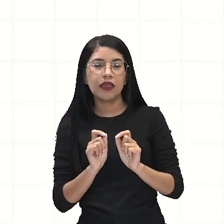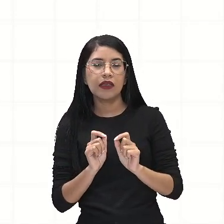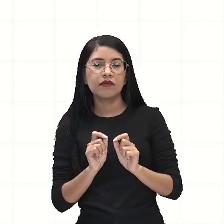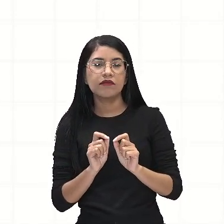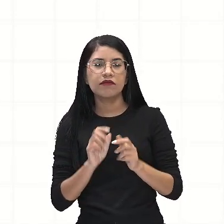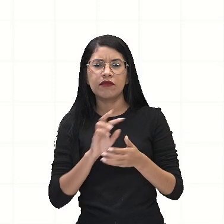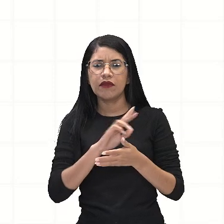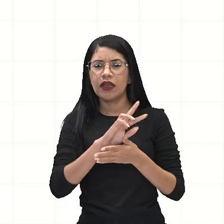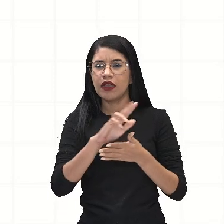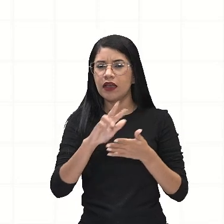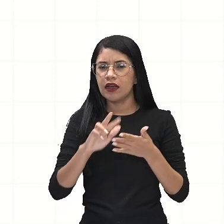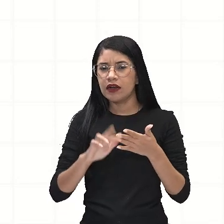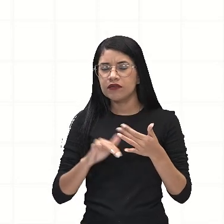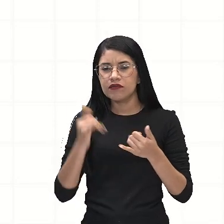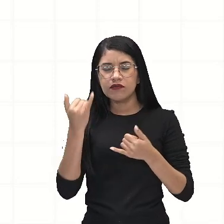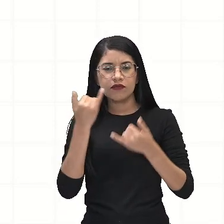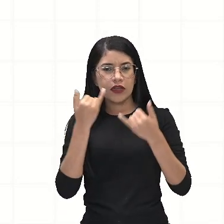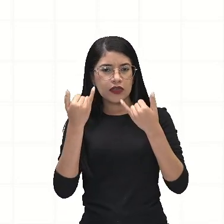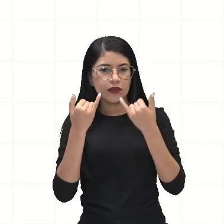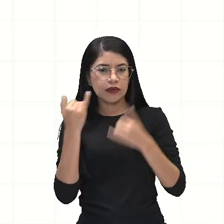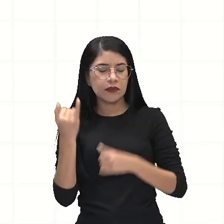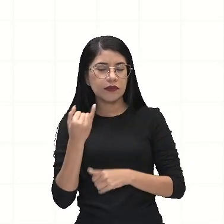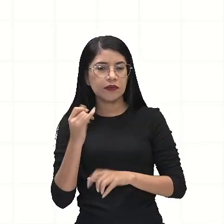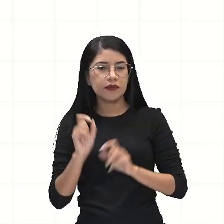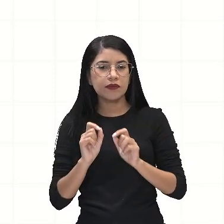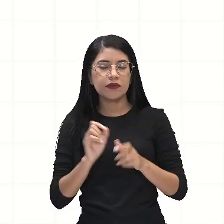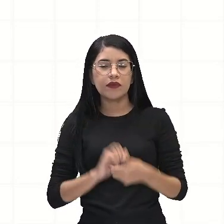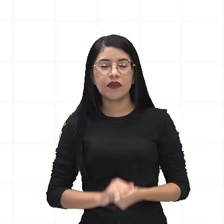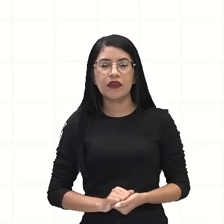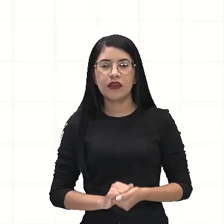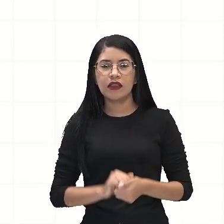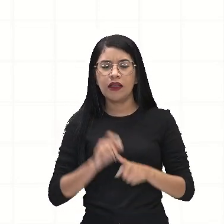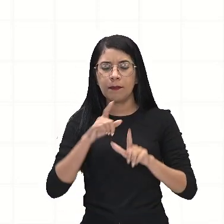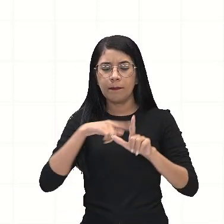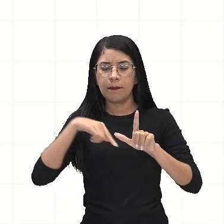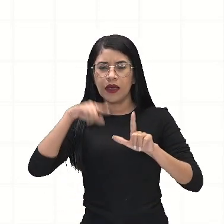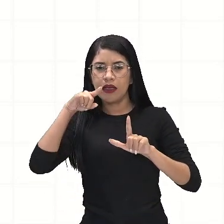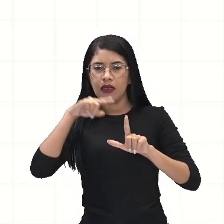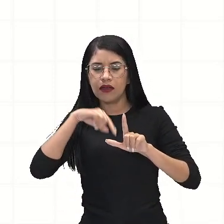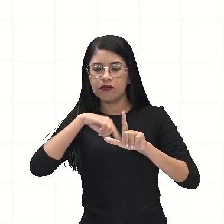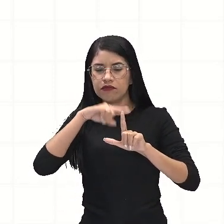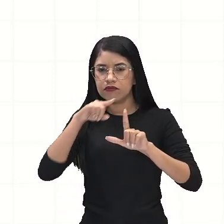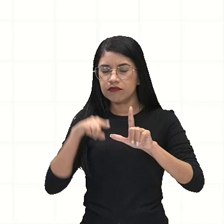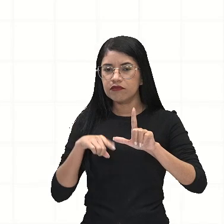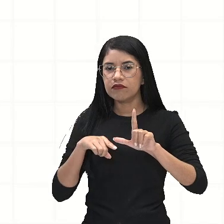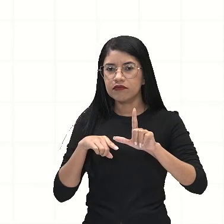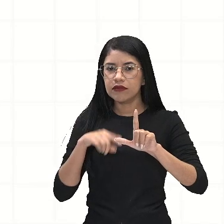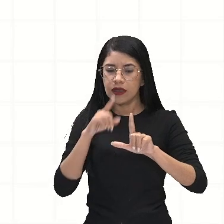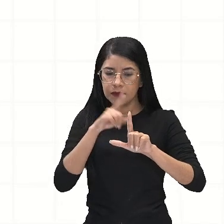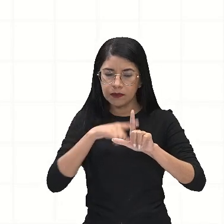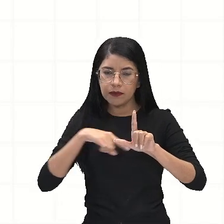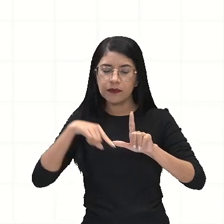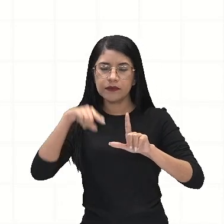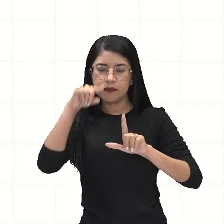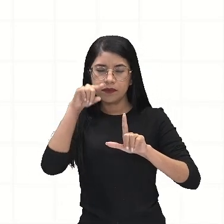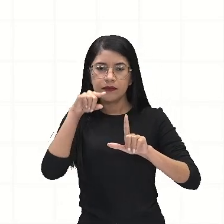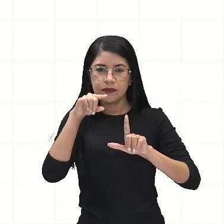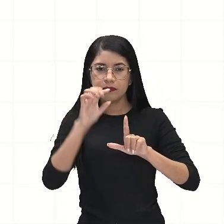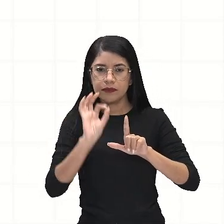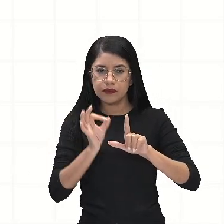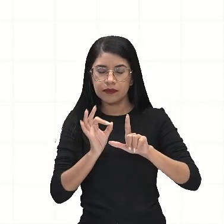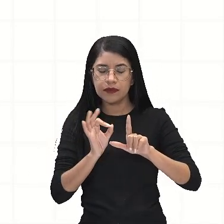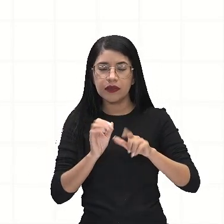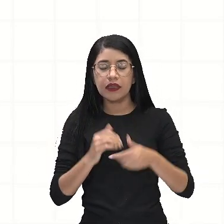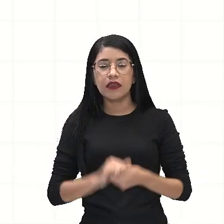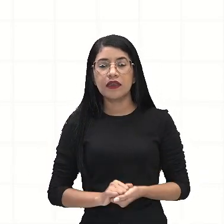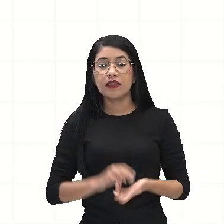interessante mesmo. Primeiro, a concavidade é voltada para cima ou para baixo? Claro que é para cima. Então, eu sei que o